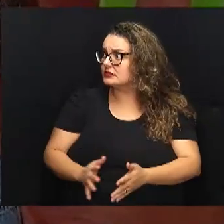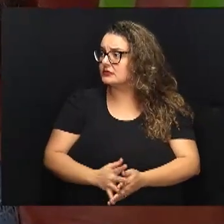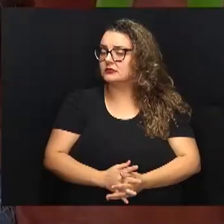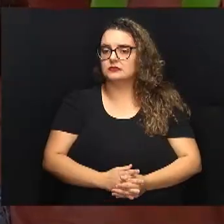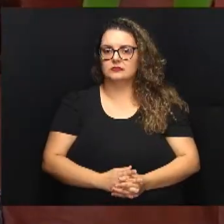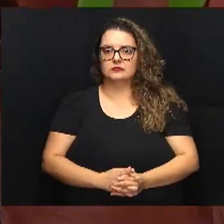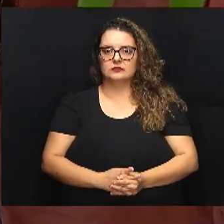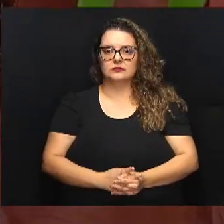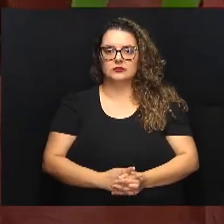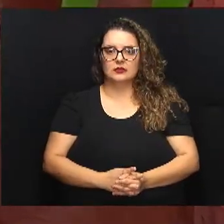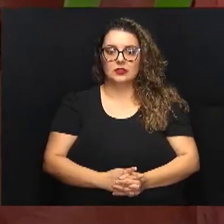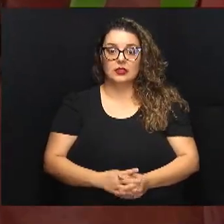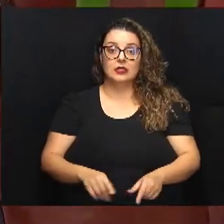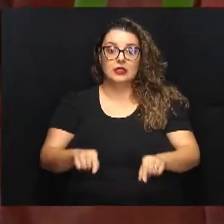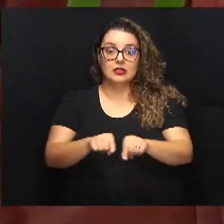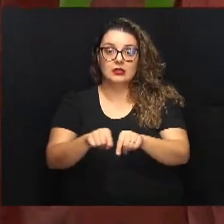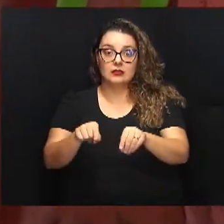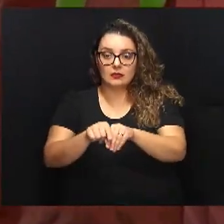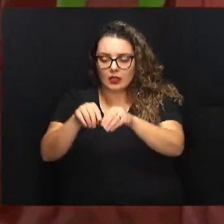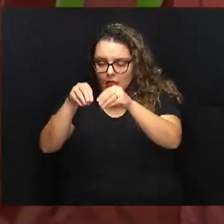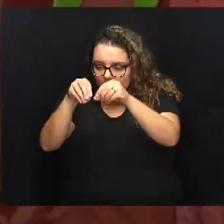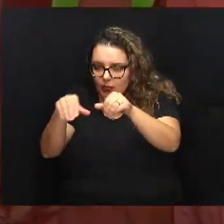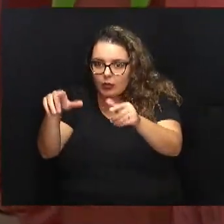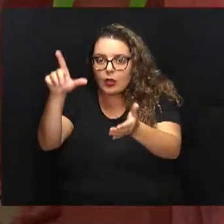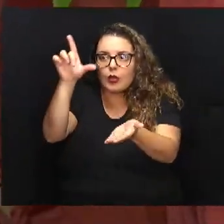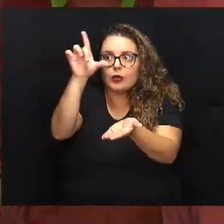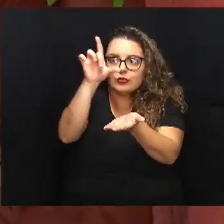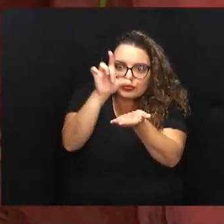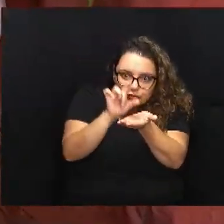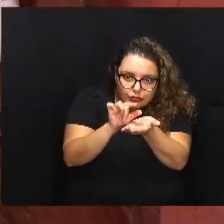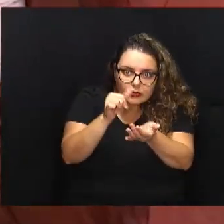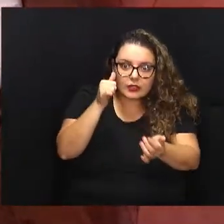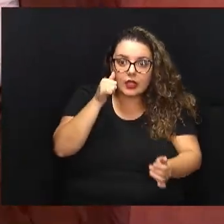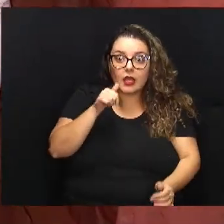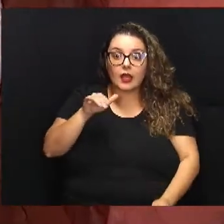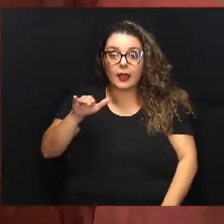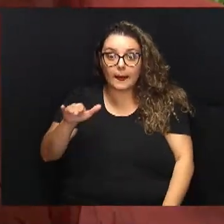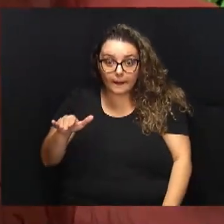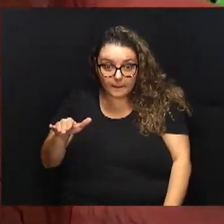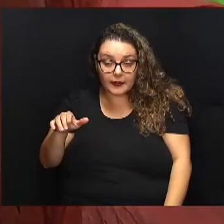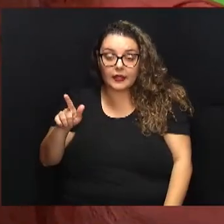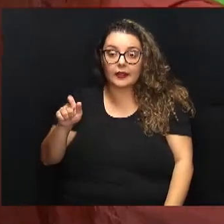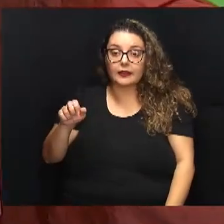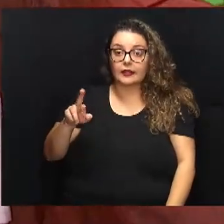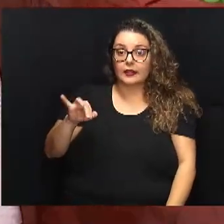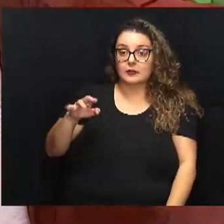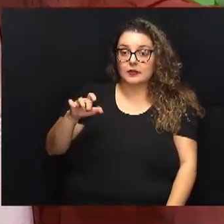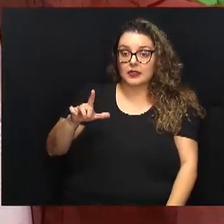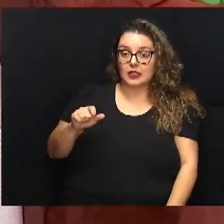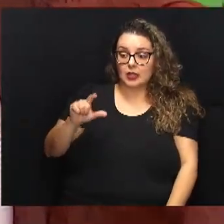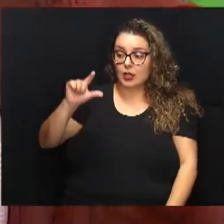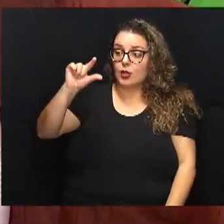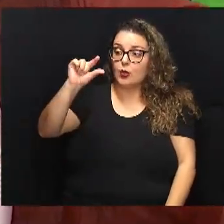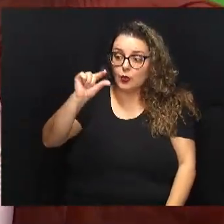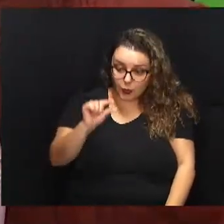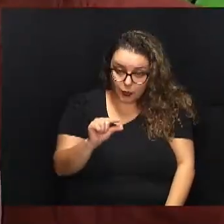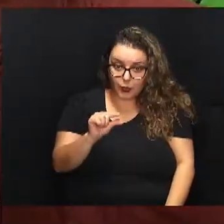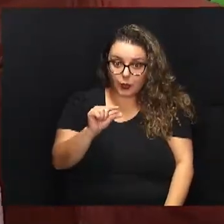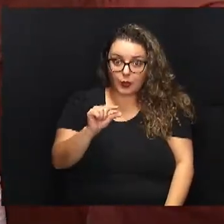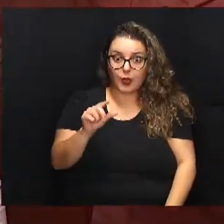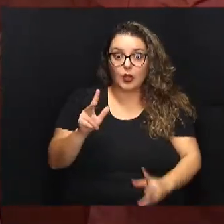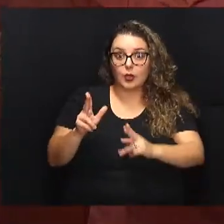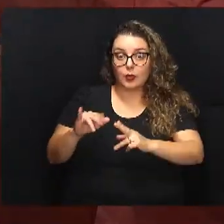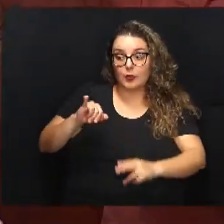Ao derrubar também um pó de encolhimento, a menina Gabriela acaba reduzida ao tamanho da